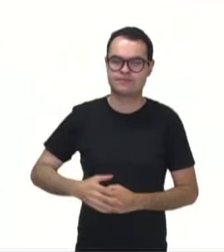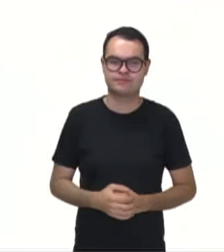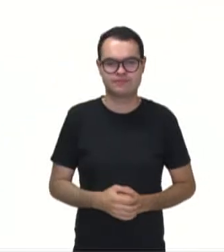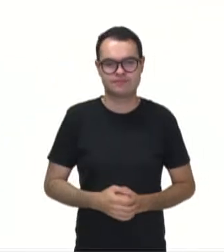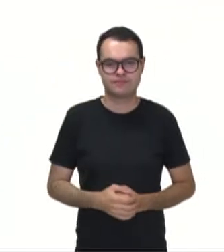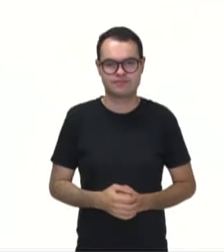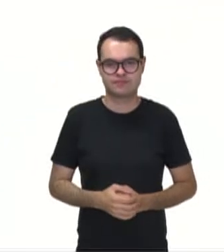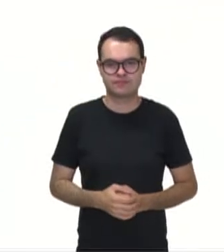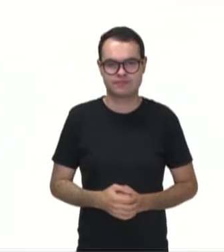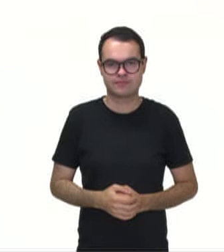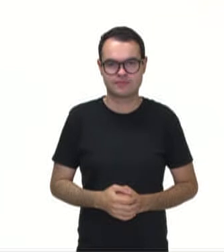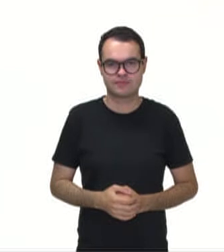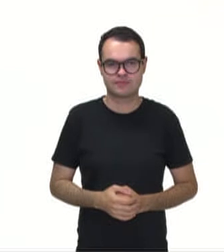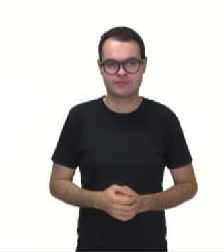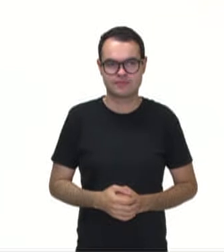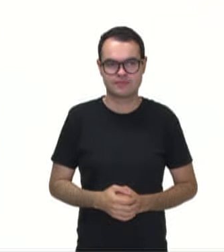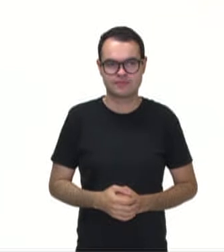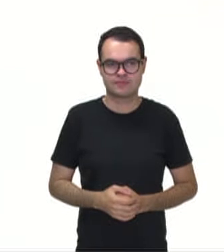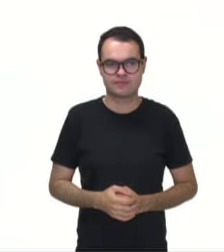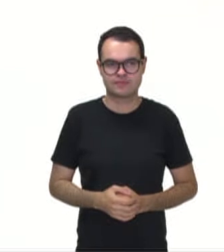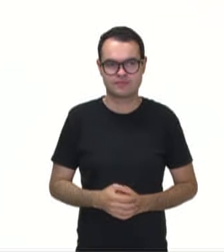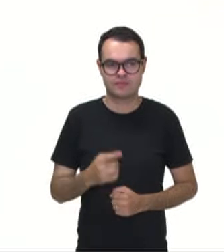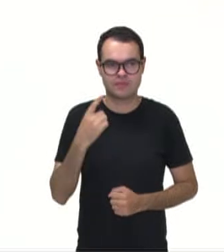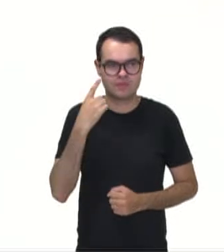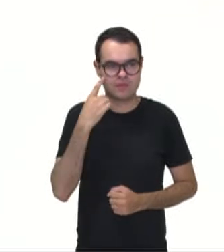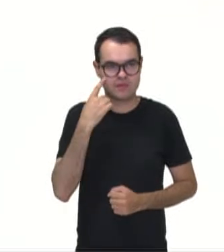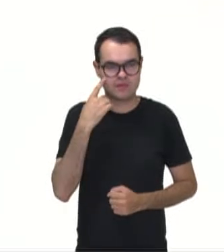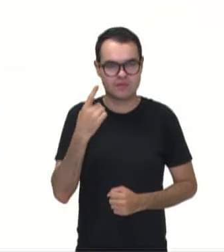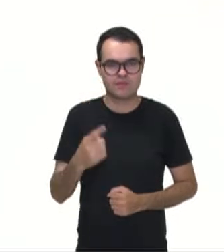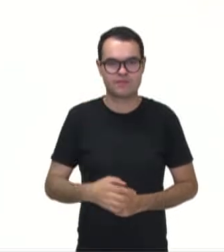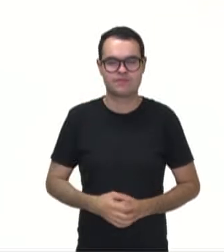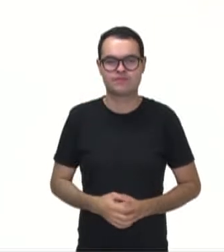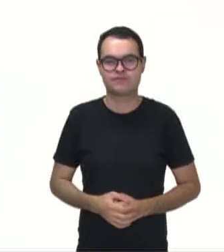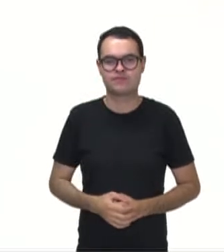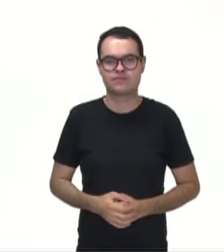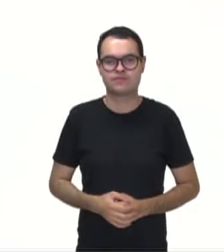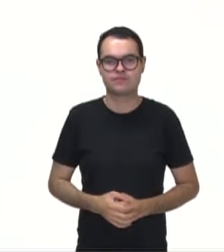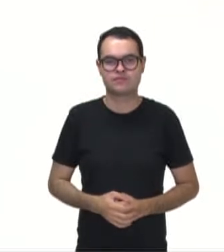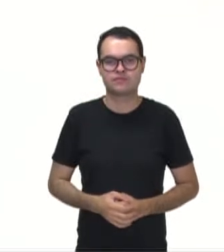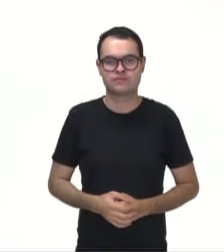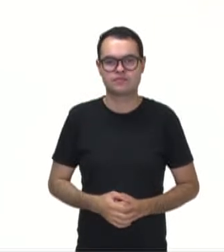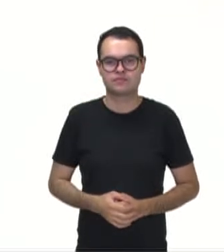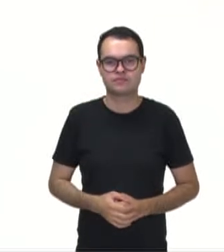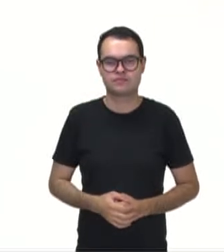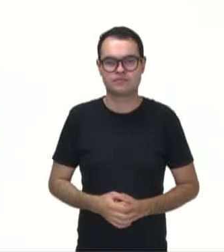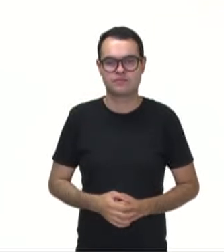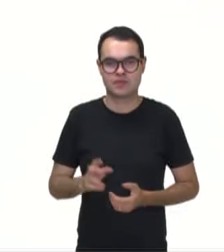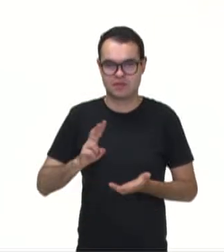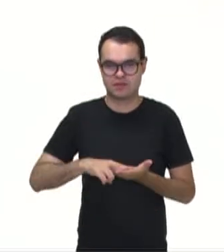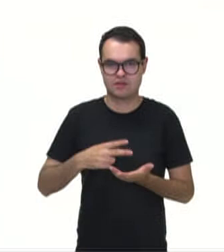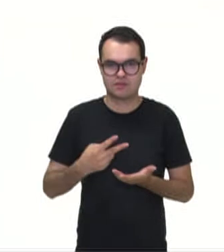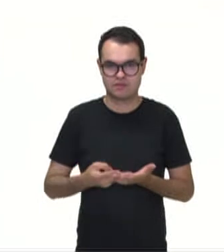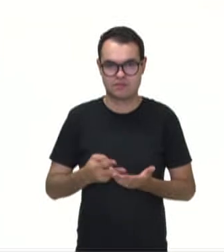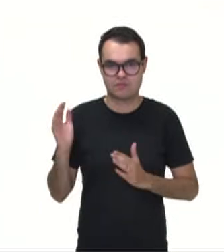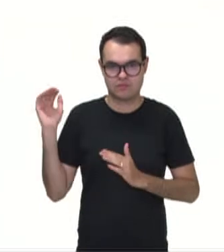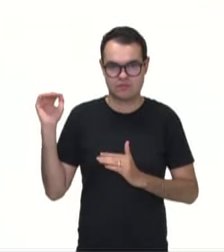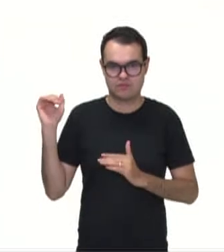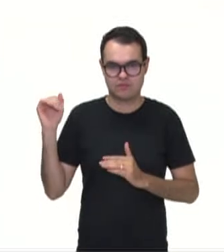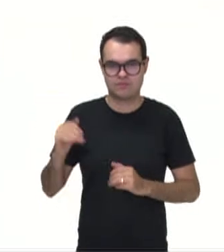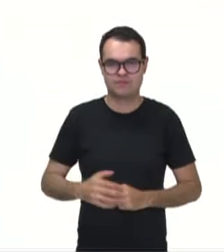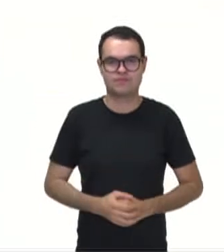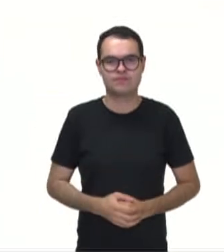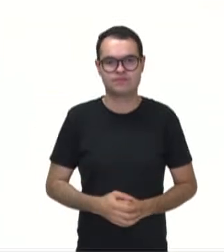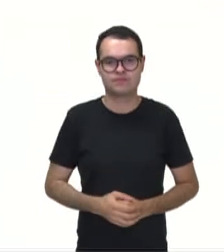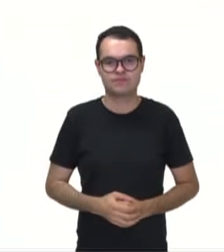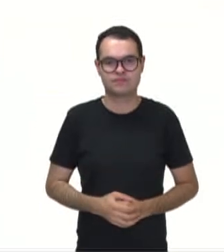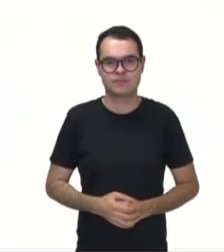Ó, vejam, uma possibilidade. Ahorrariam água se supieran como hacerlo.